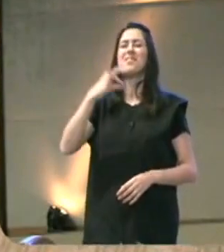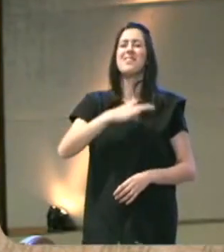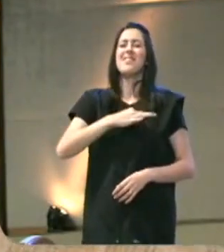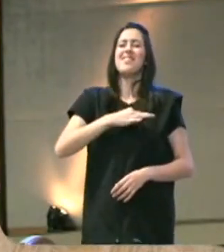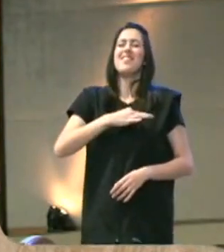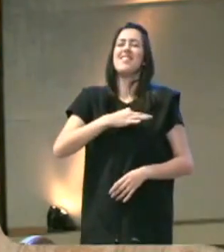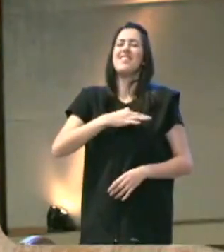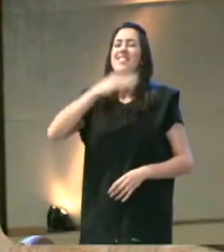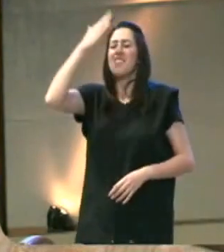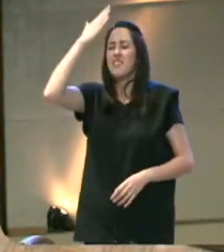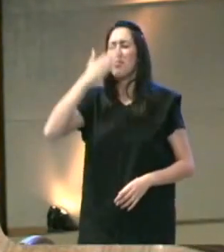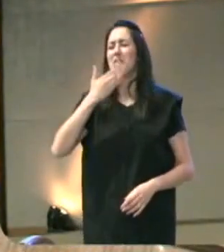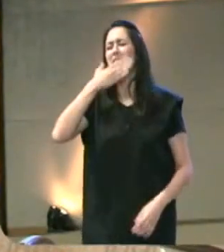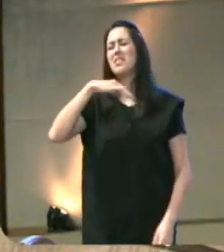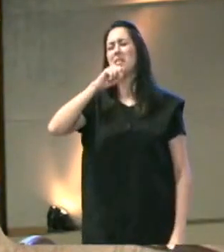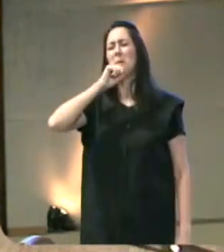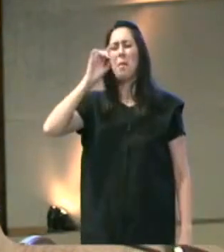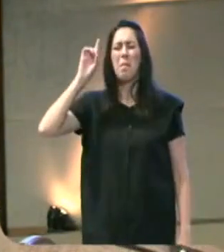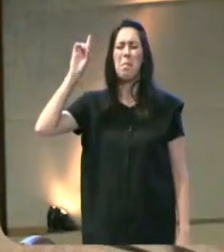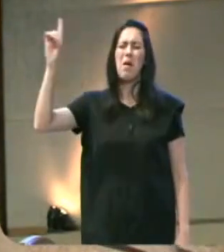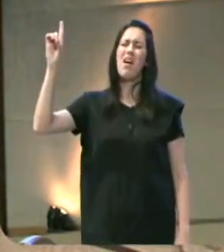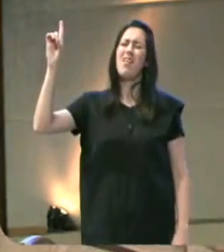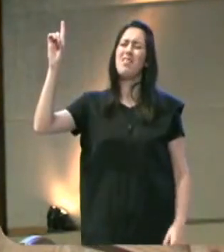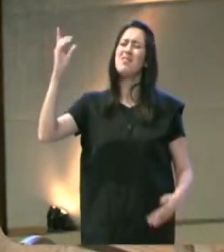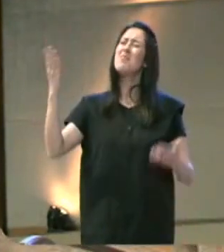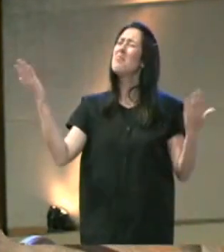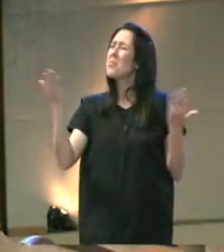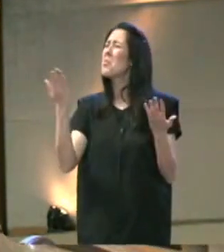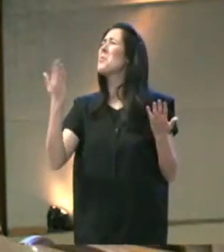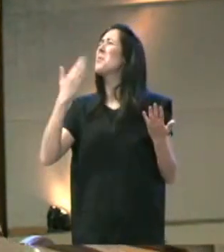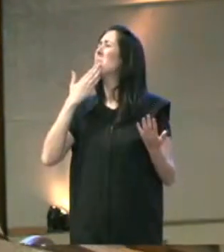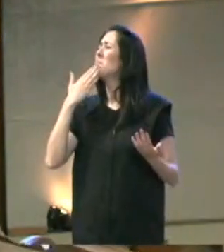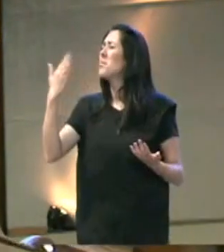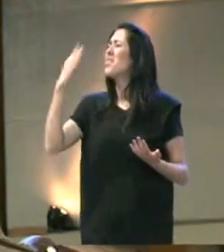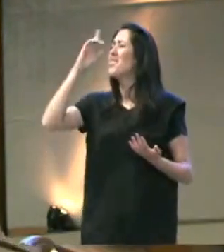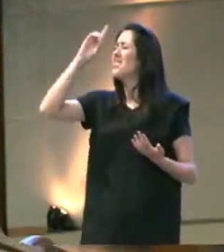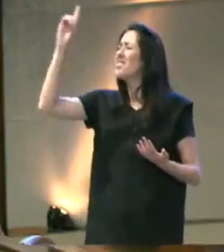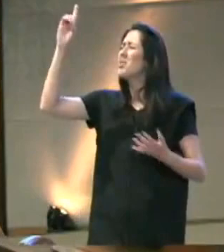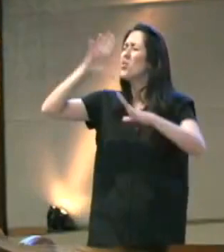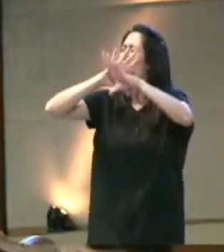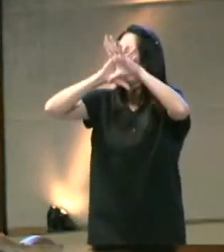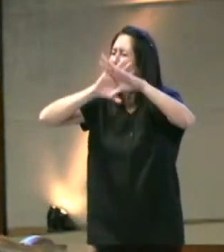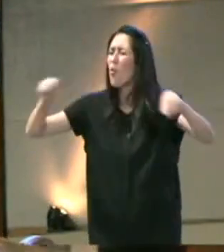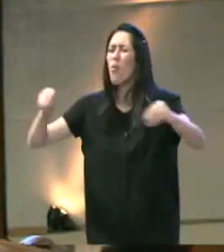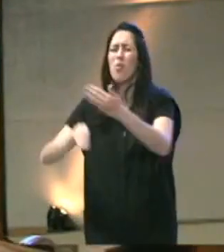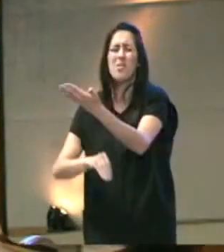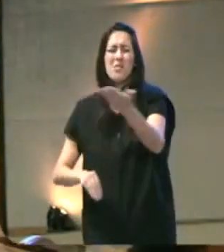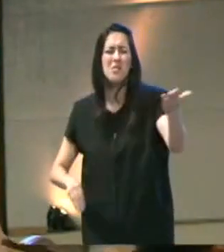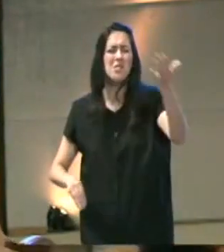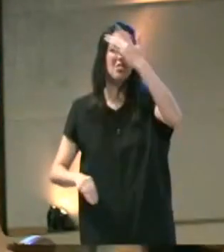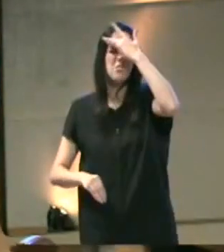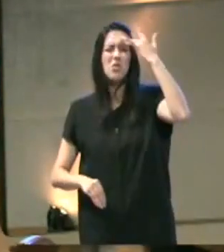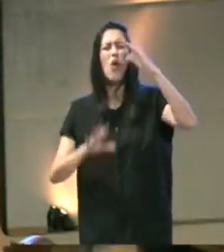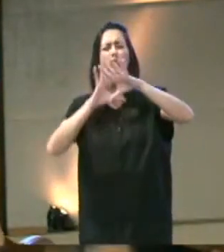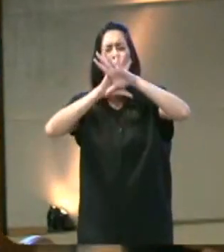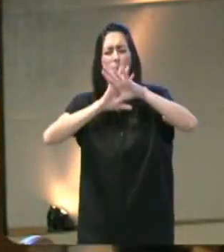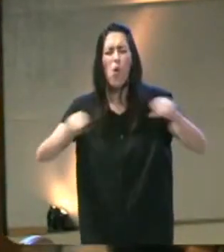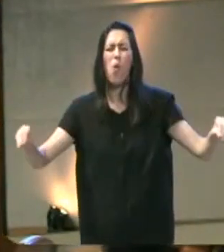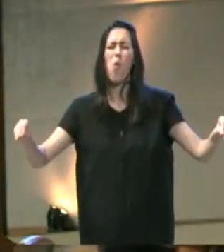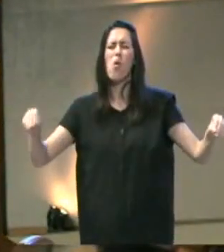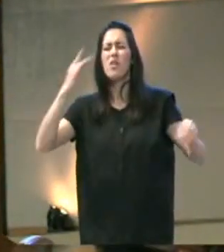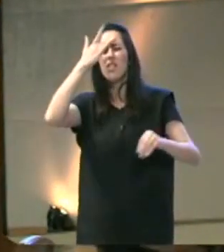do Pai e do Filho. Ó Pai, eu quero te pedir que nessa hora haja cura. Aquelas pessoas que